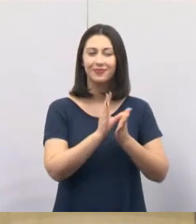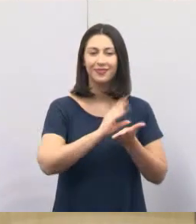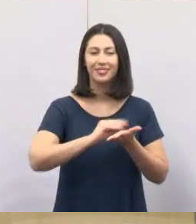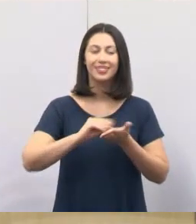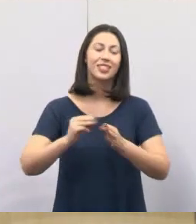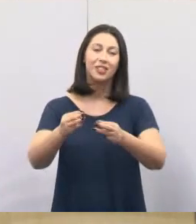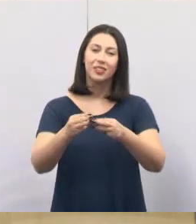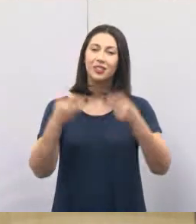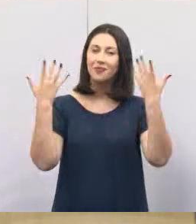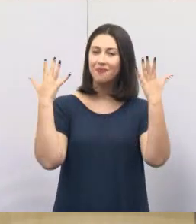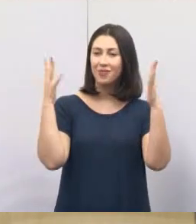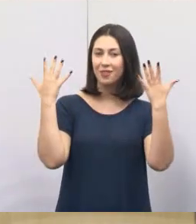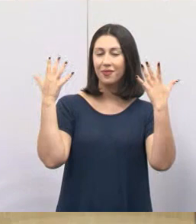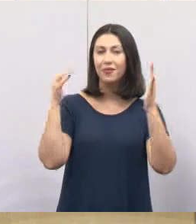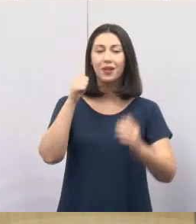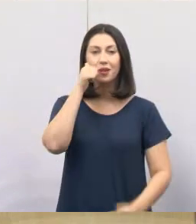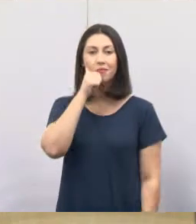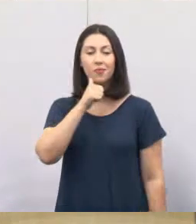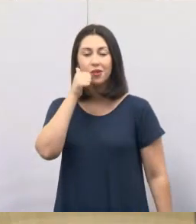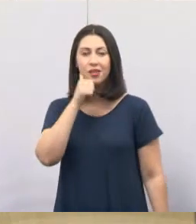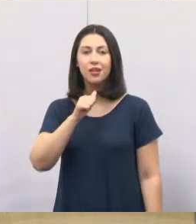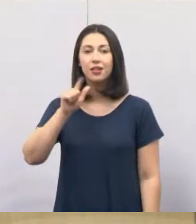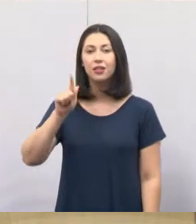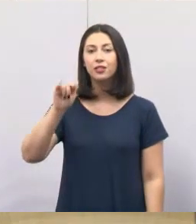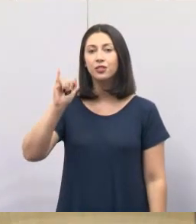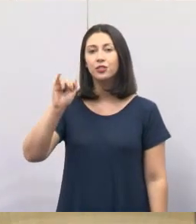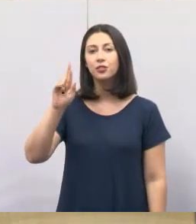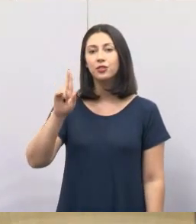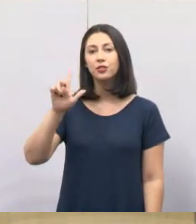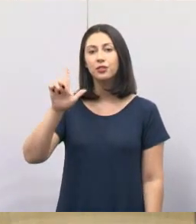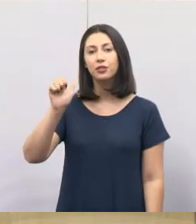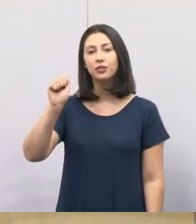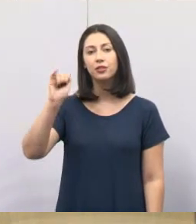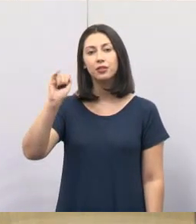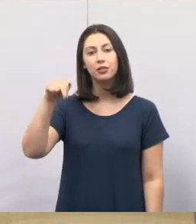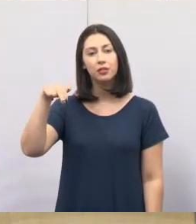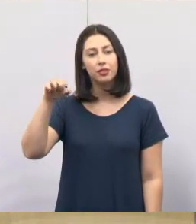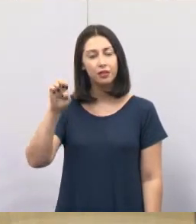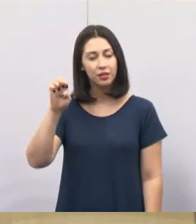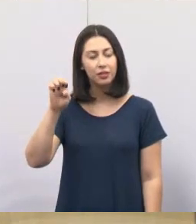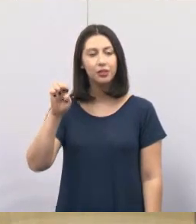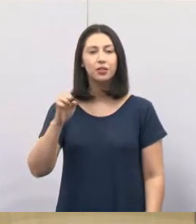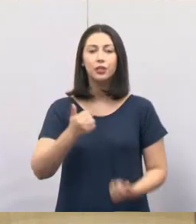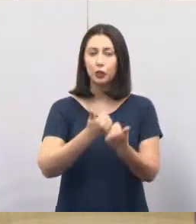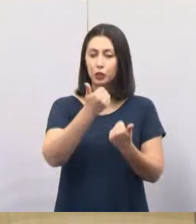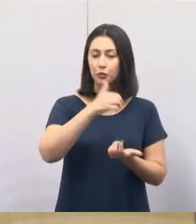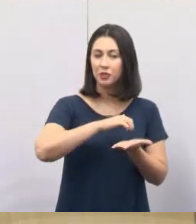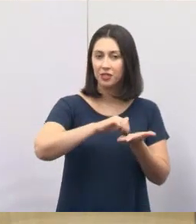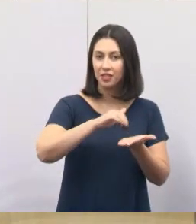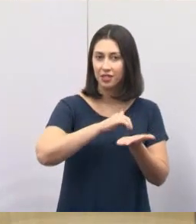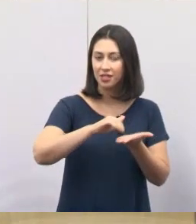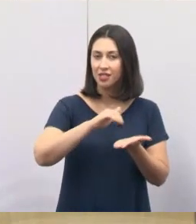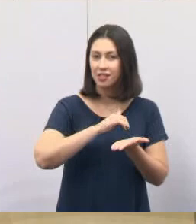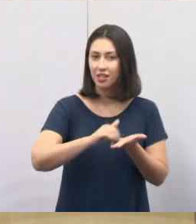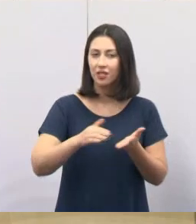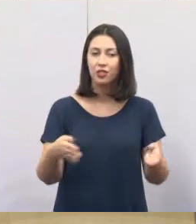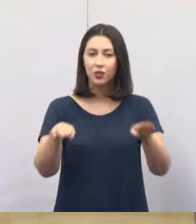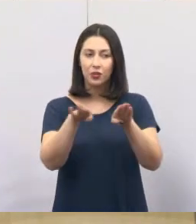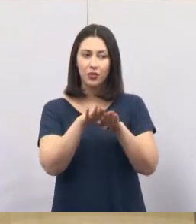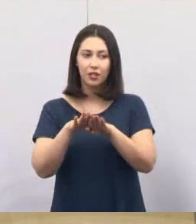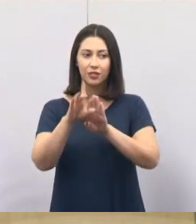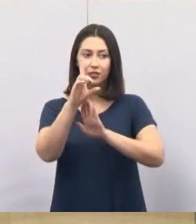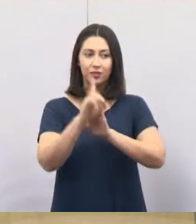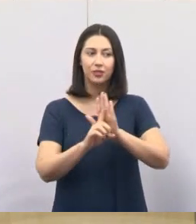com relatória, senhora Girlane Dias, subsecretária de Igualdade e Direitos Humanos, Jacareí, pelos